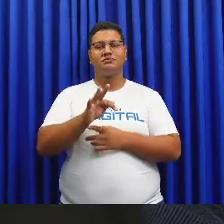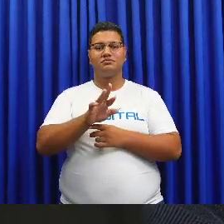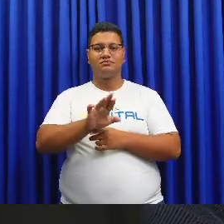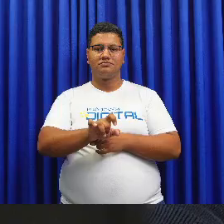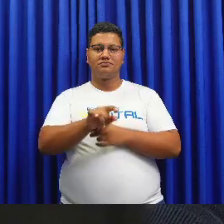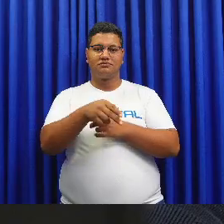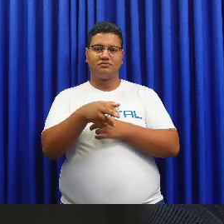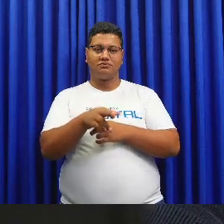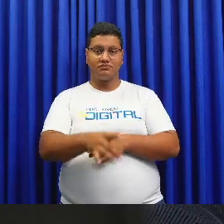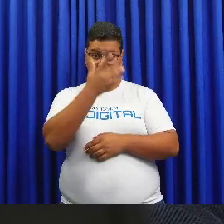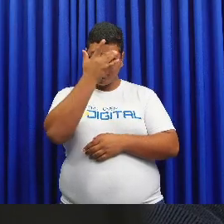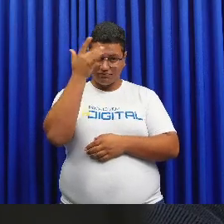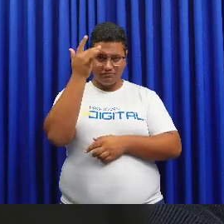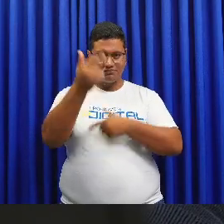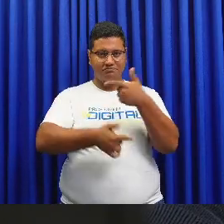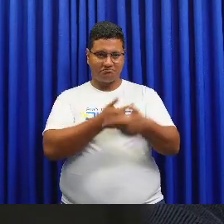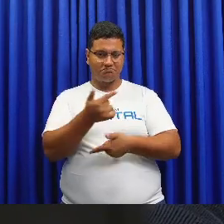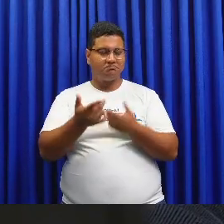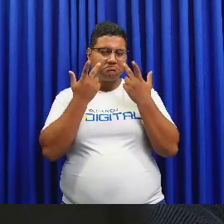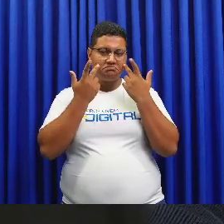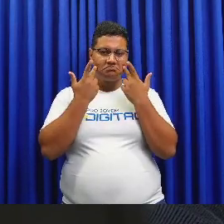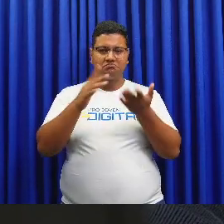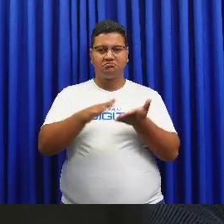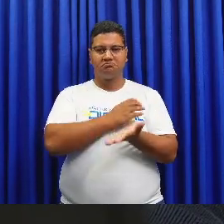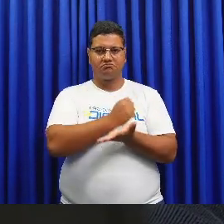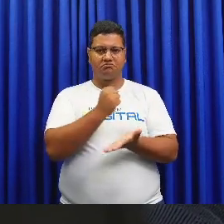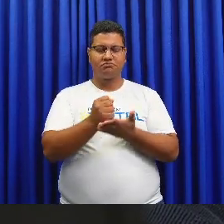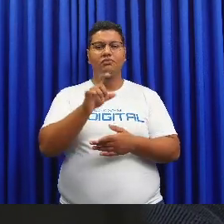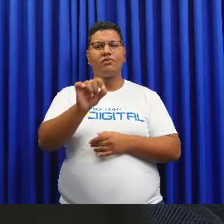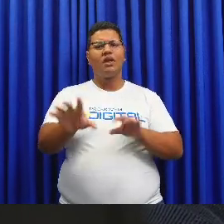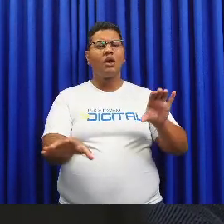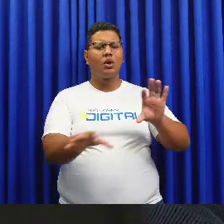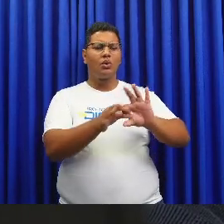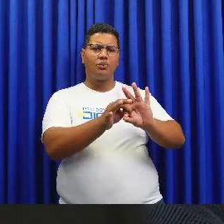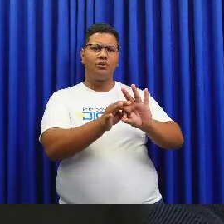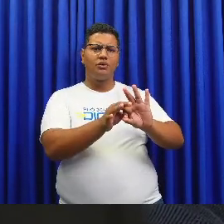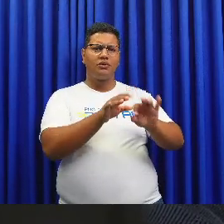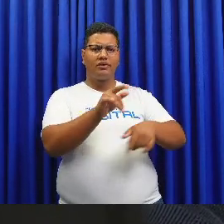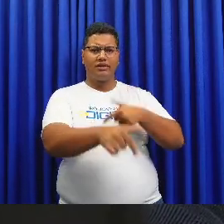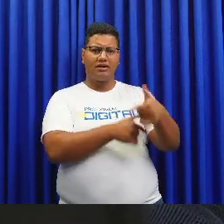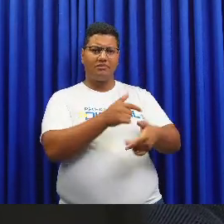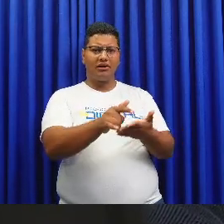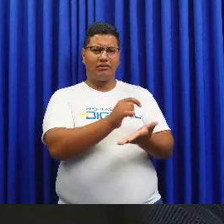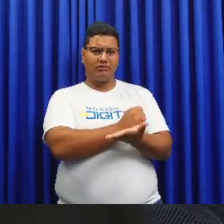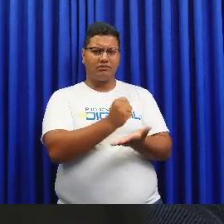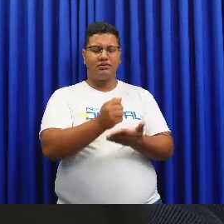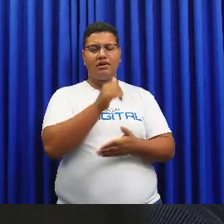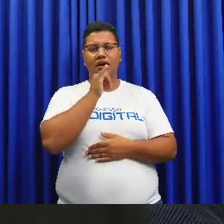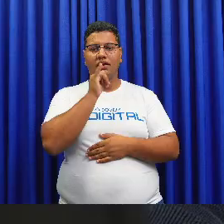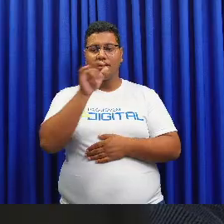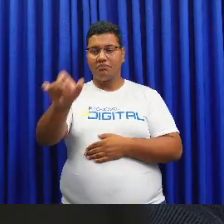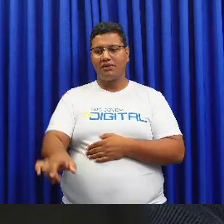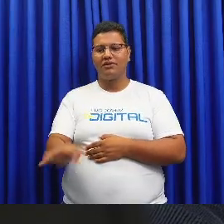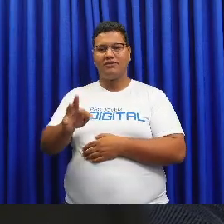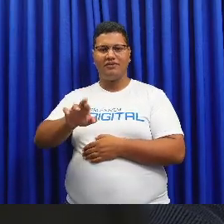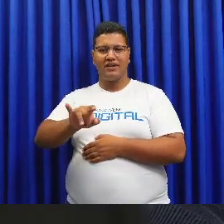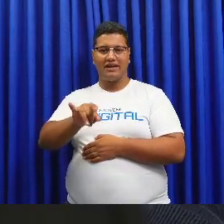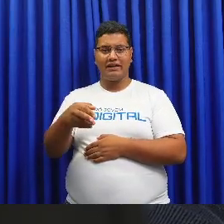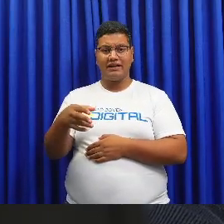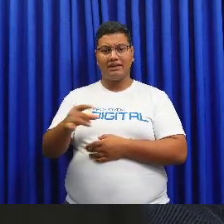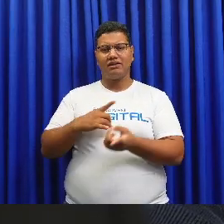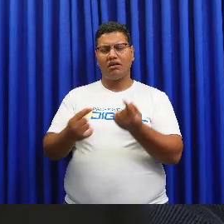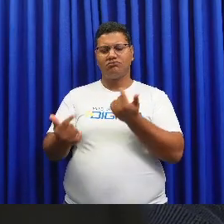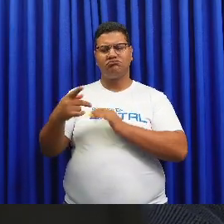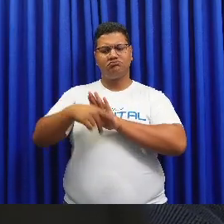freelancer para um empregado, né, é justamente essa questão do vínculo empregatício, não é isso mesmo? Então o freelance, ele recebe ali